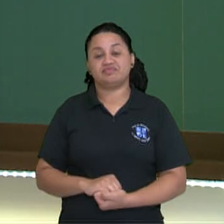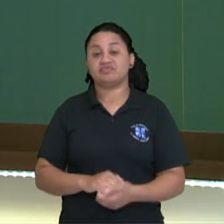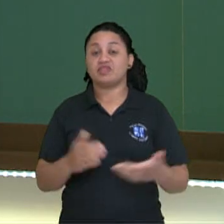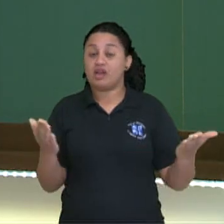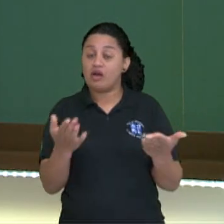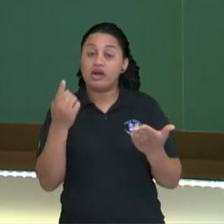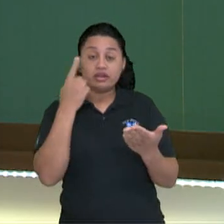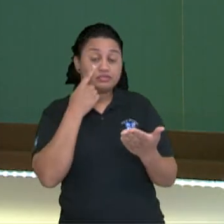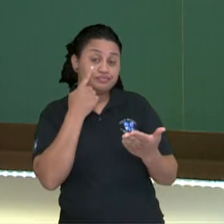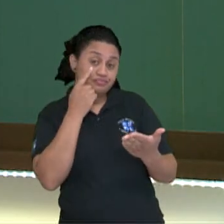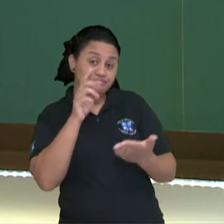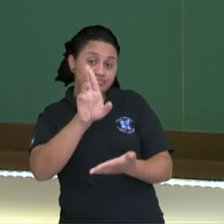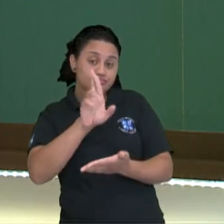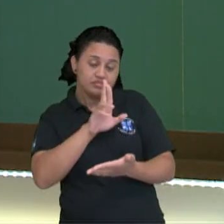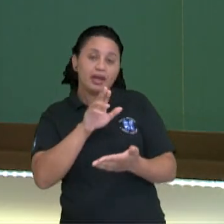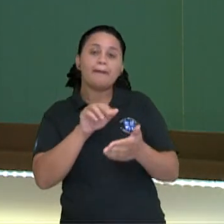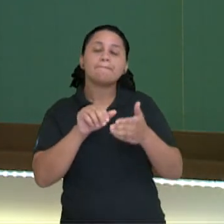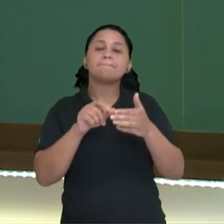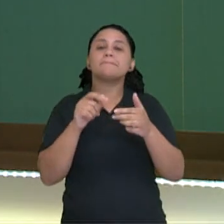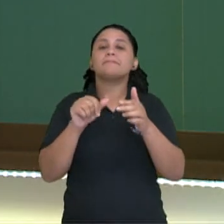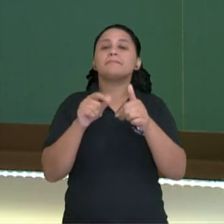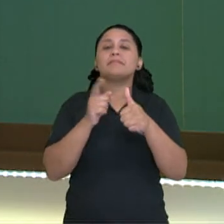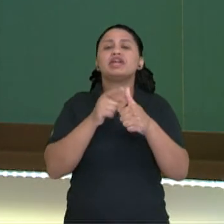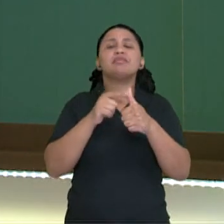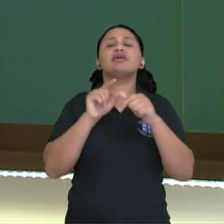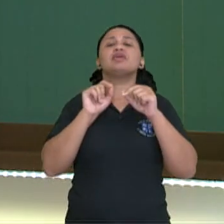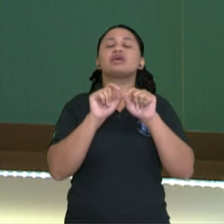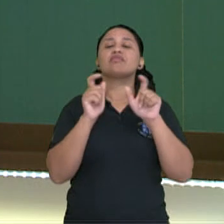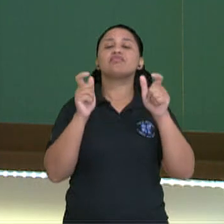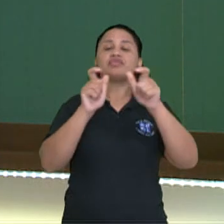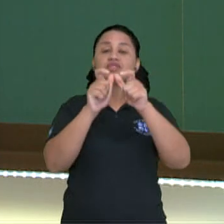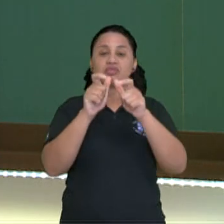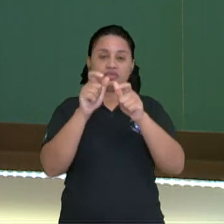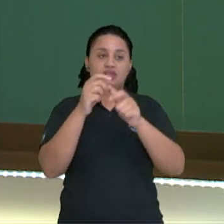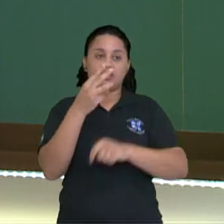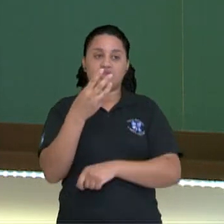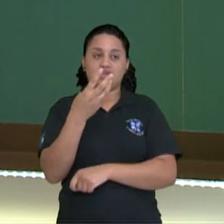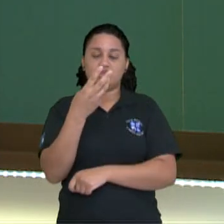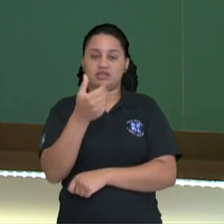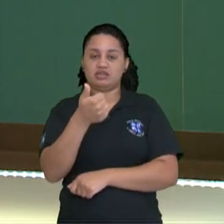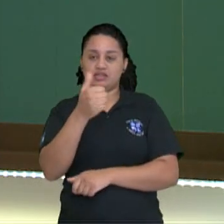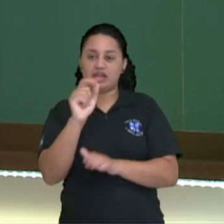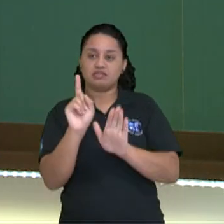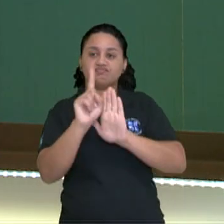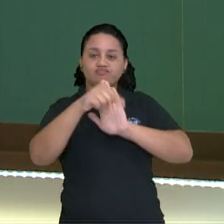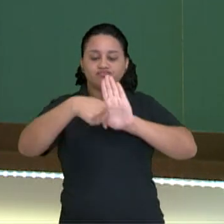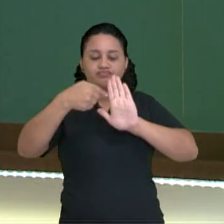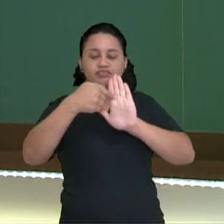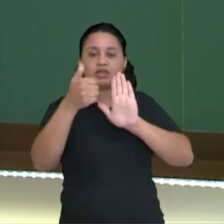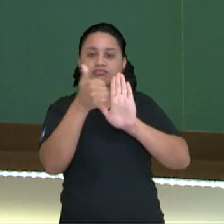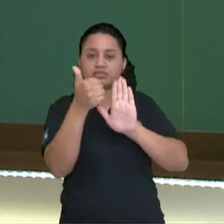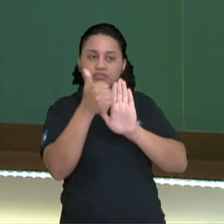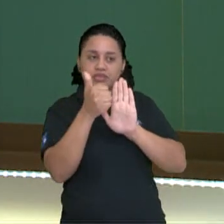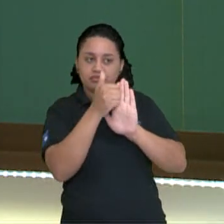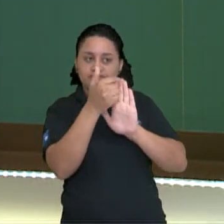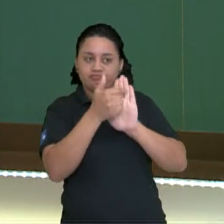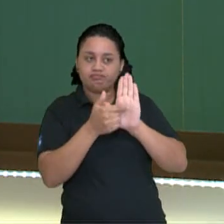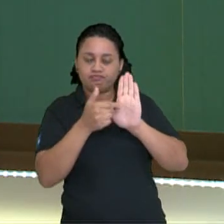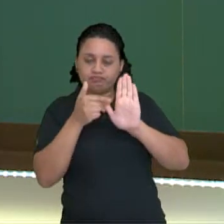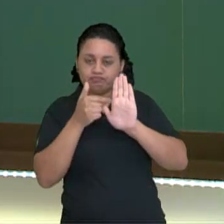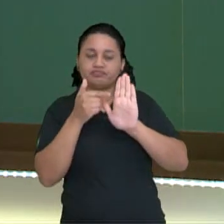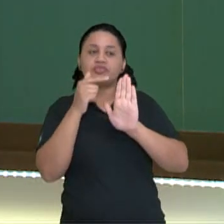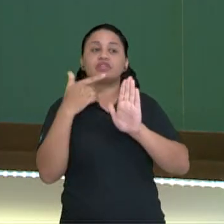Vamos lá então, pessoal. O primeiro passo é reduzir esse ângulo ao primeiro quadrante. O ângulo de 310 graus,